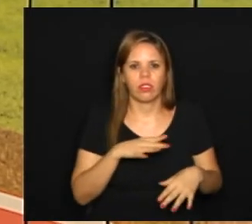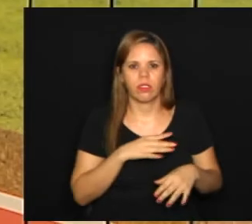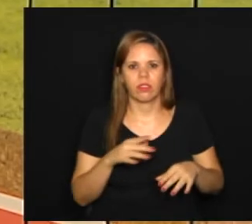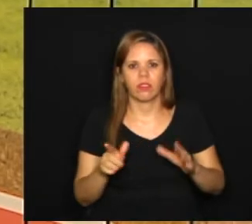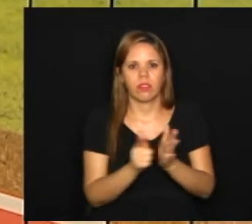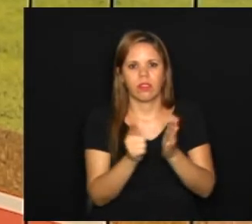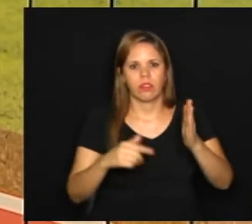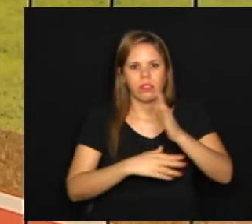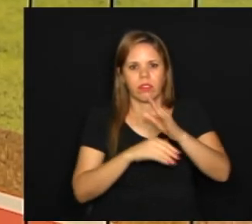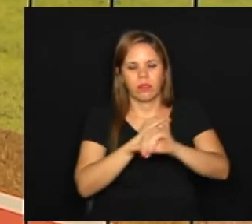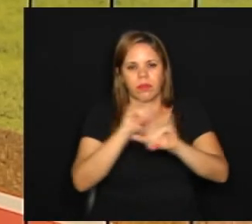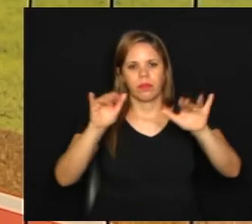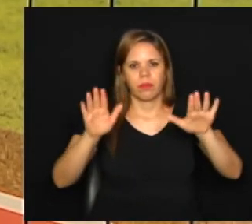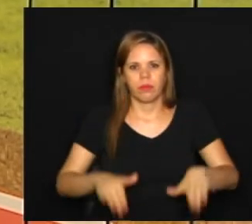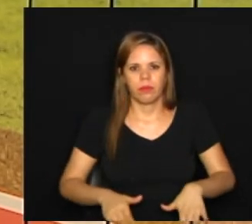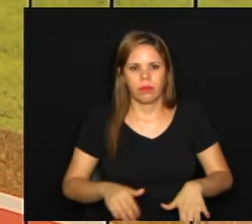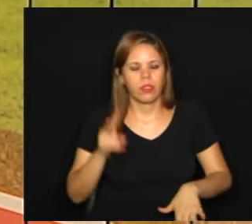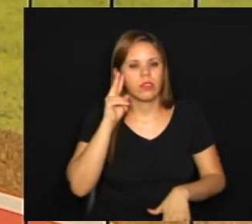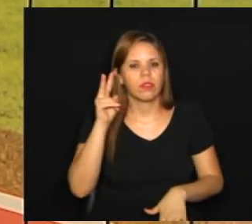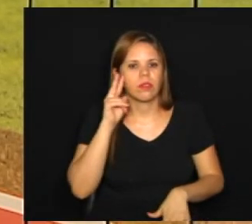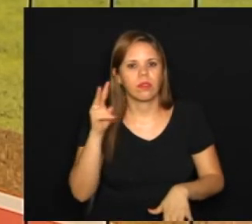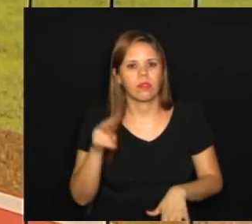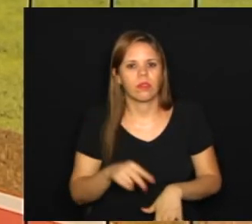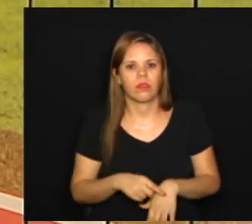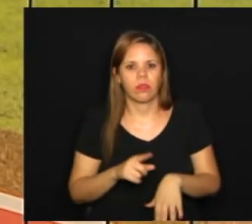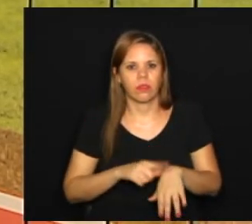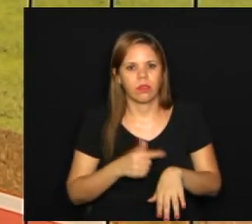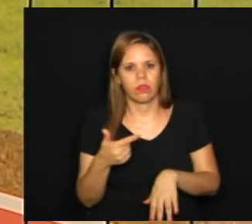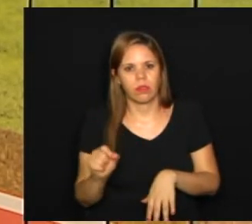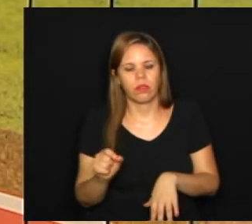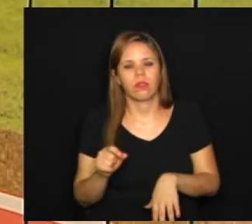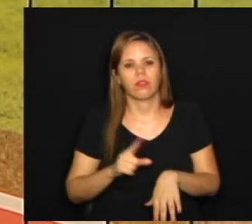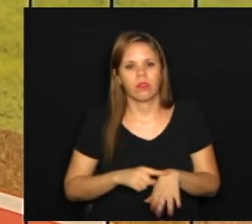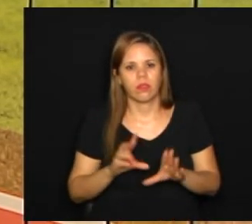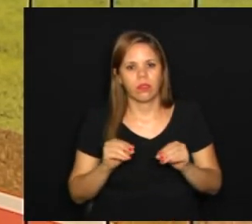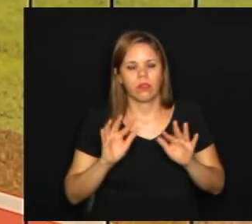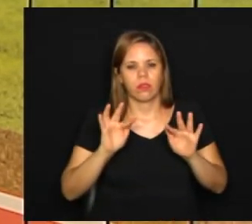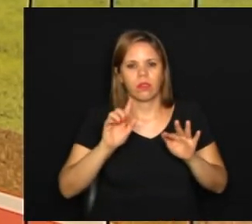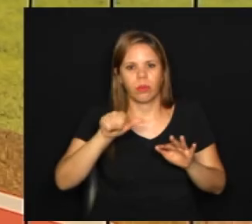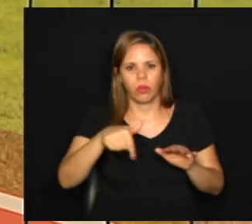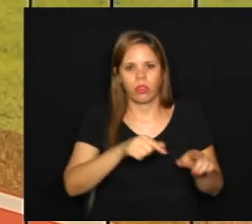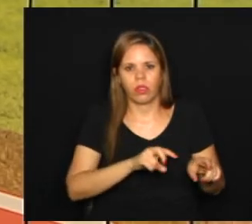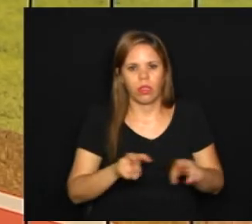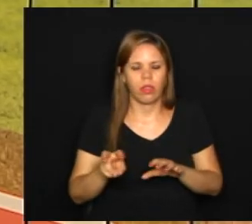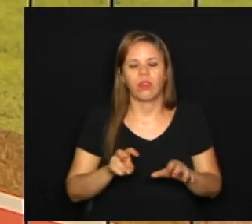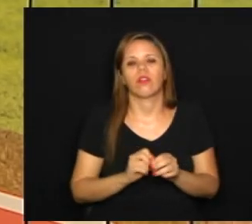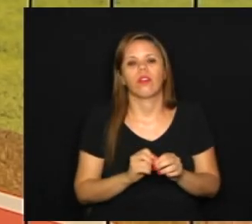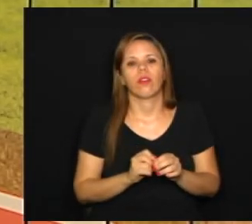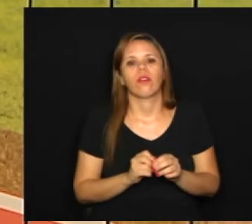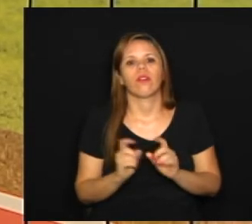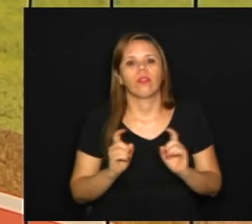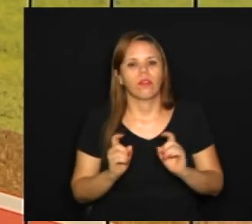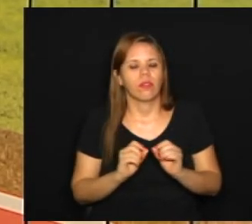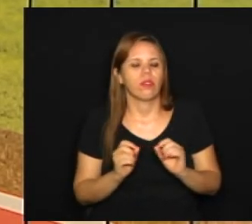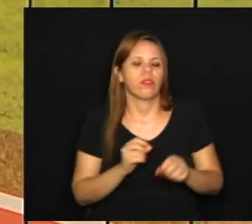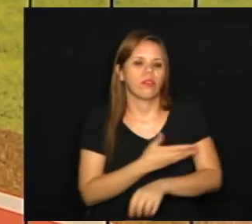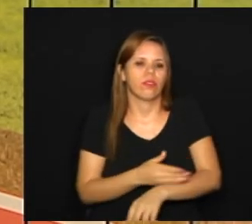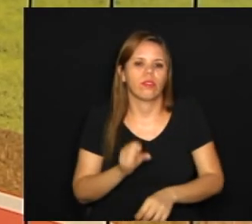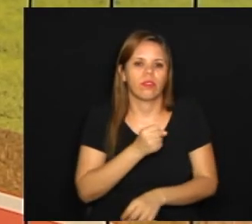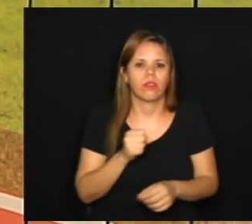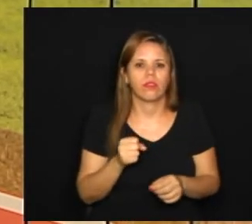no ginásio do Taquaral, por 3 sets a 0. Continua na quinta colocação, mas interrompeu aí uma série de derrotas. Então,